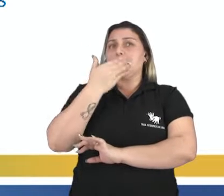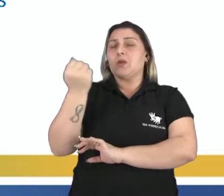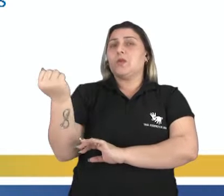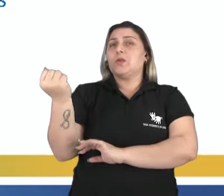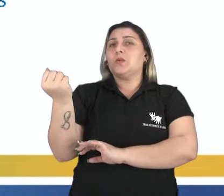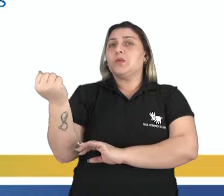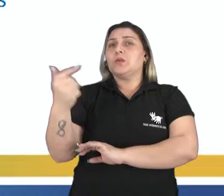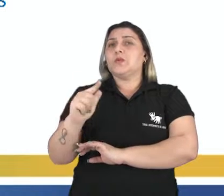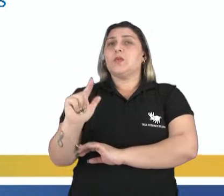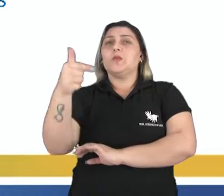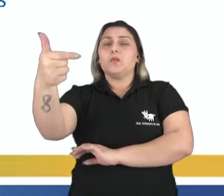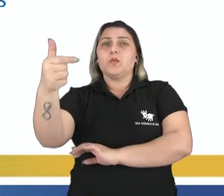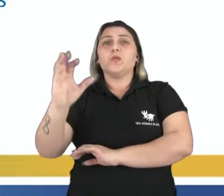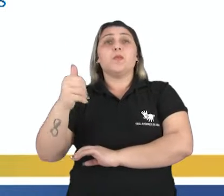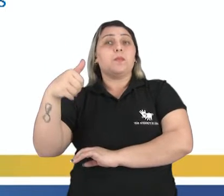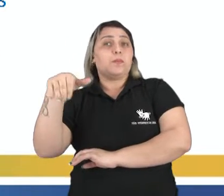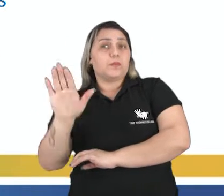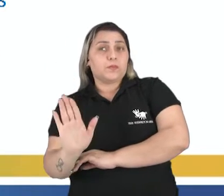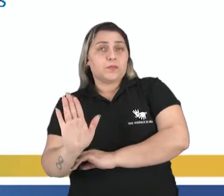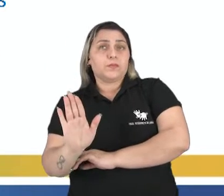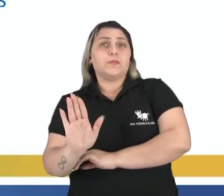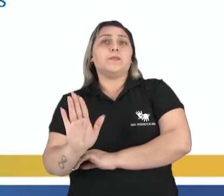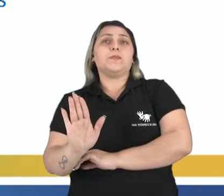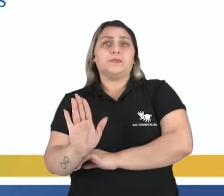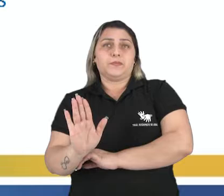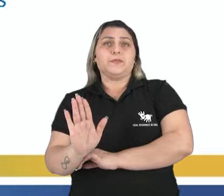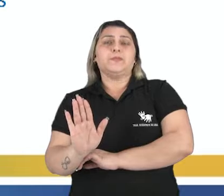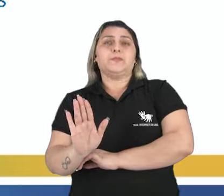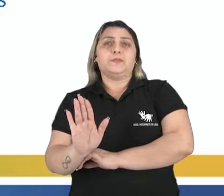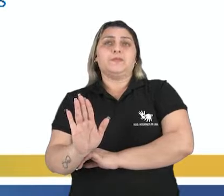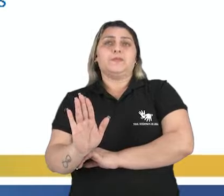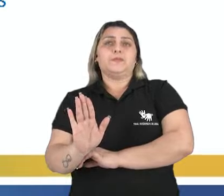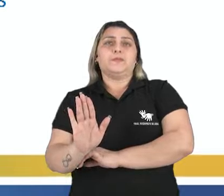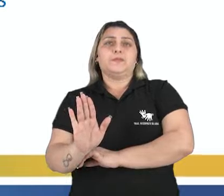o outro, ou mais plenamente,